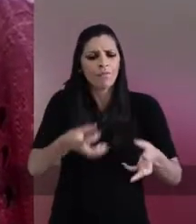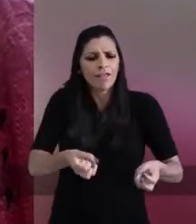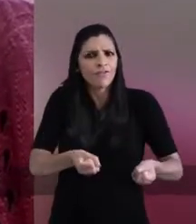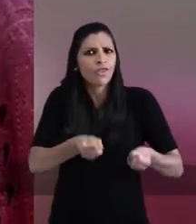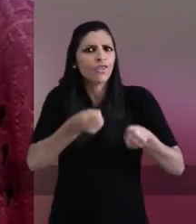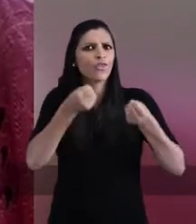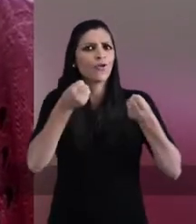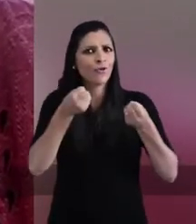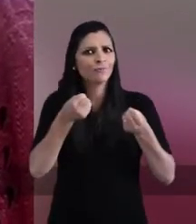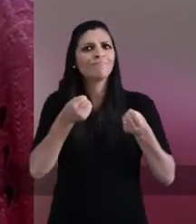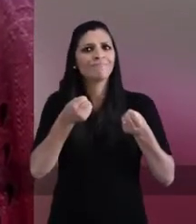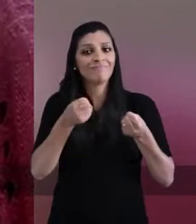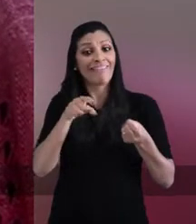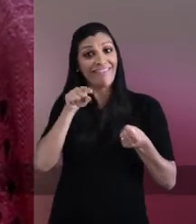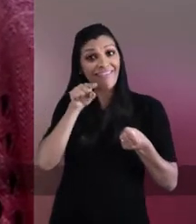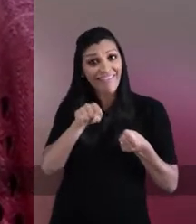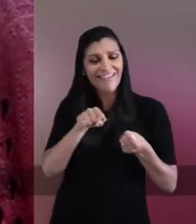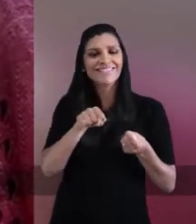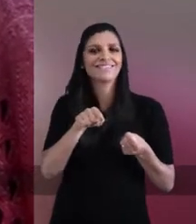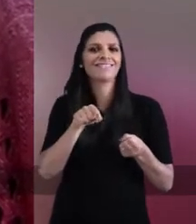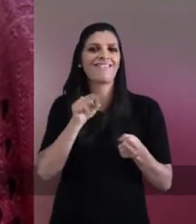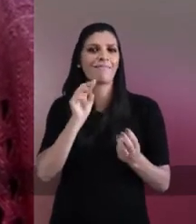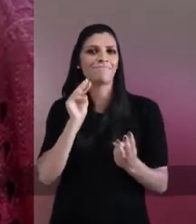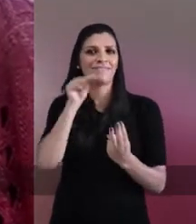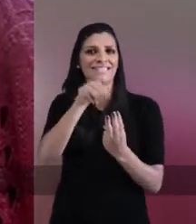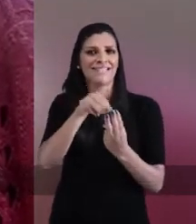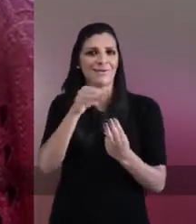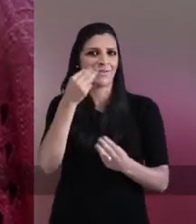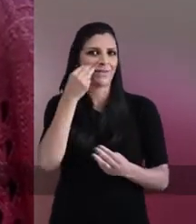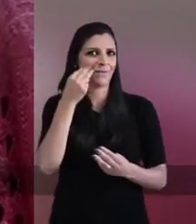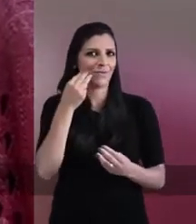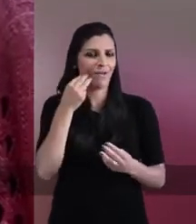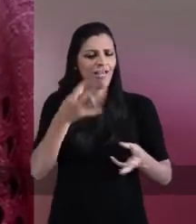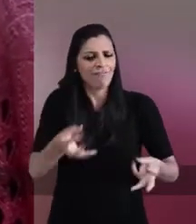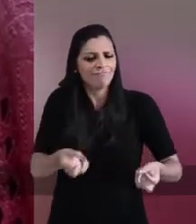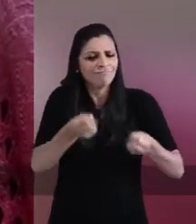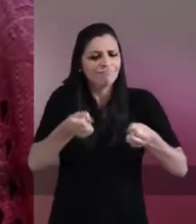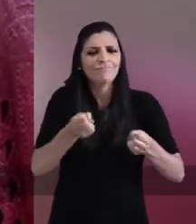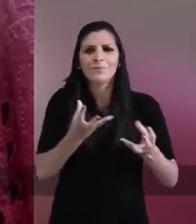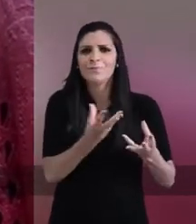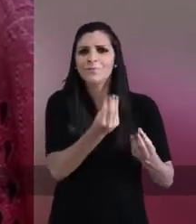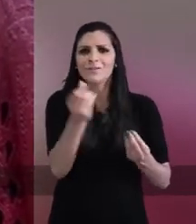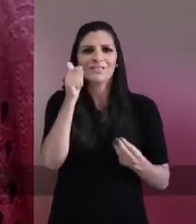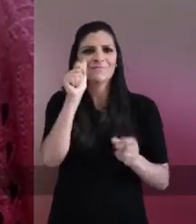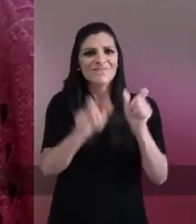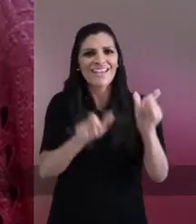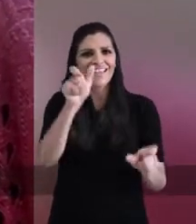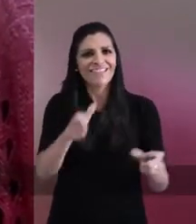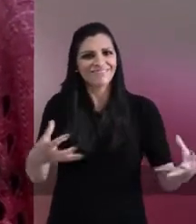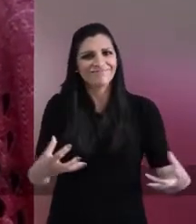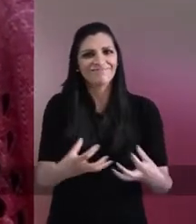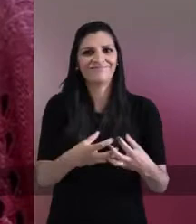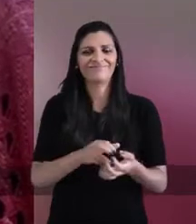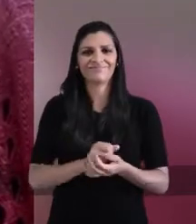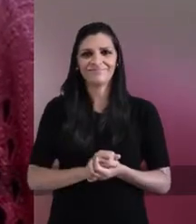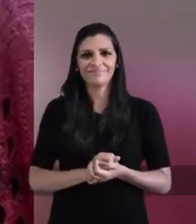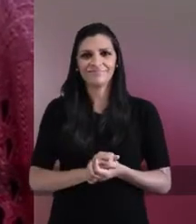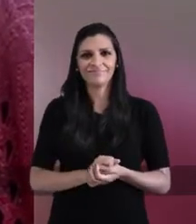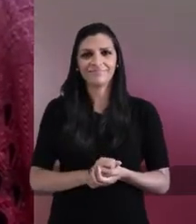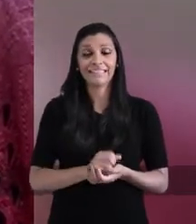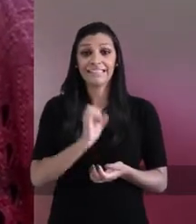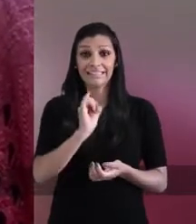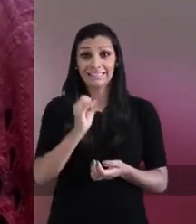vi aquela moça pela primeira vez, me levantou do chão. Essa é a missão da Manuela,